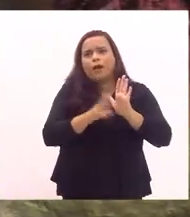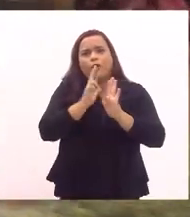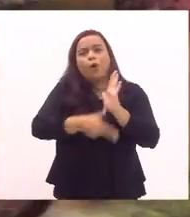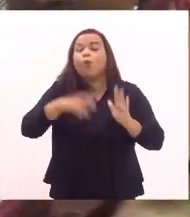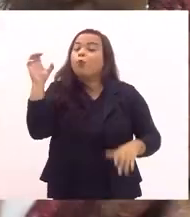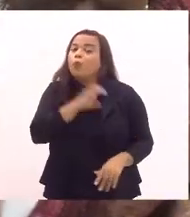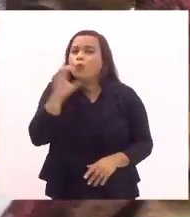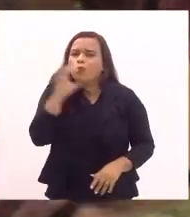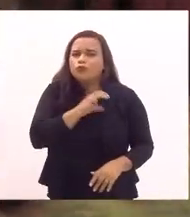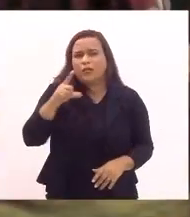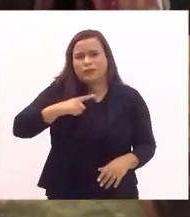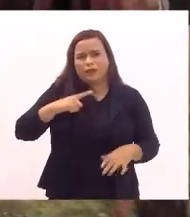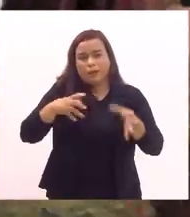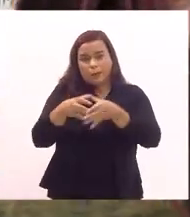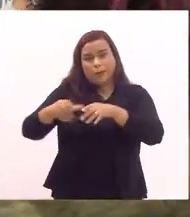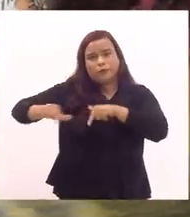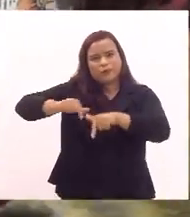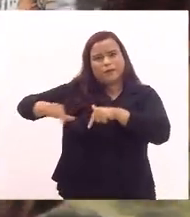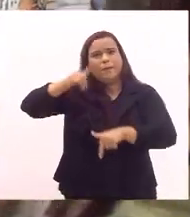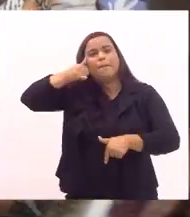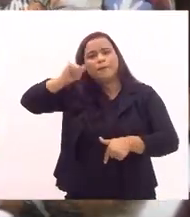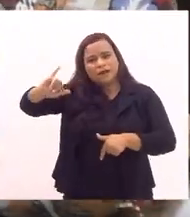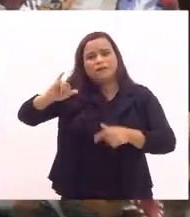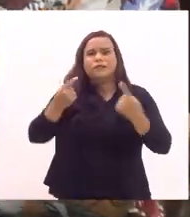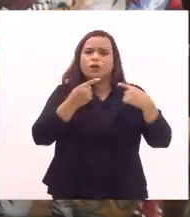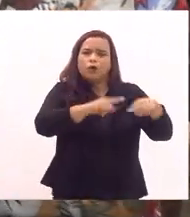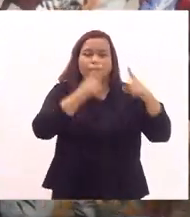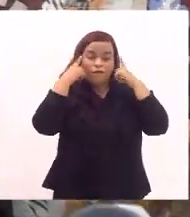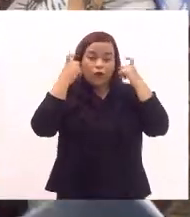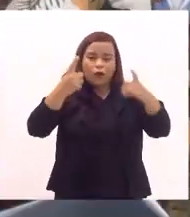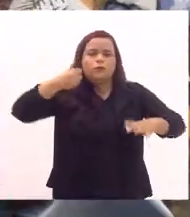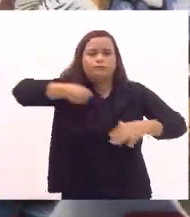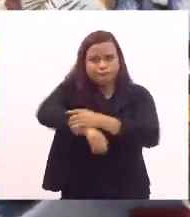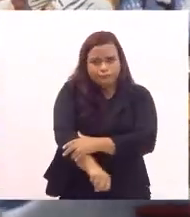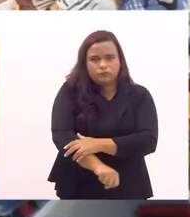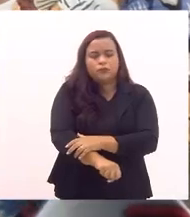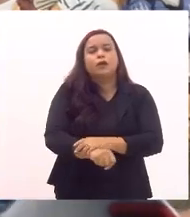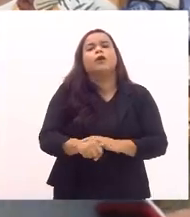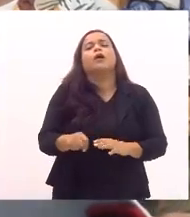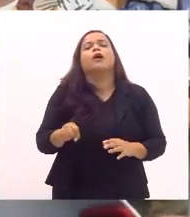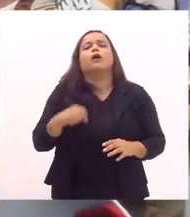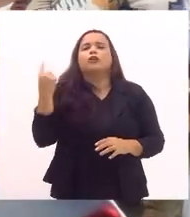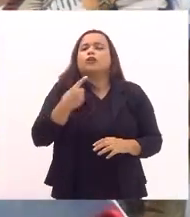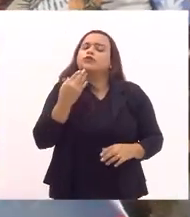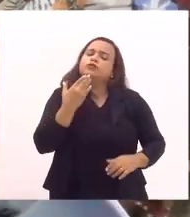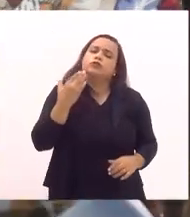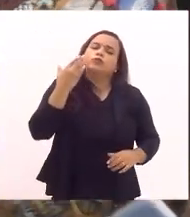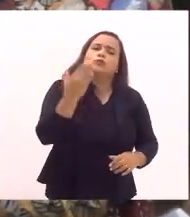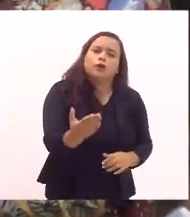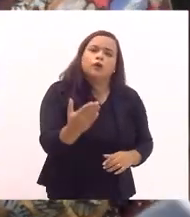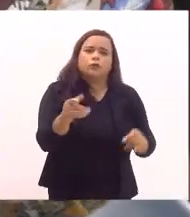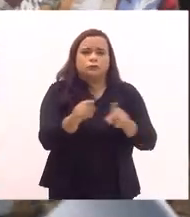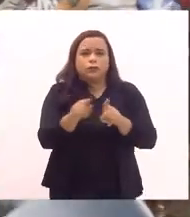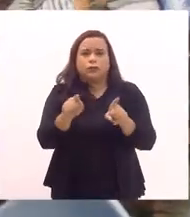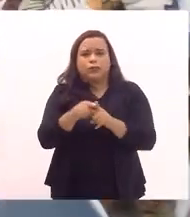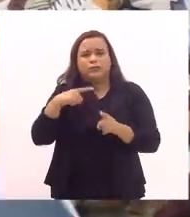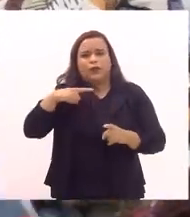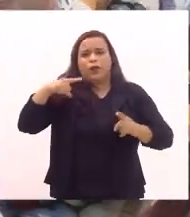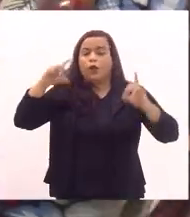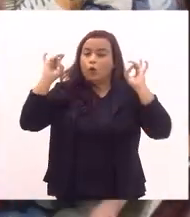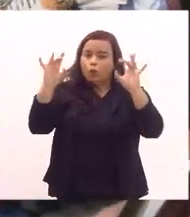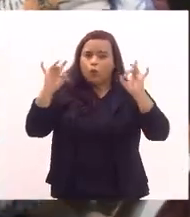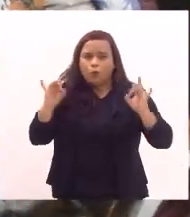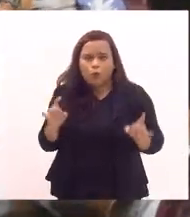de urgência do grupo de trabalho de prevenção e Combate à violência obstétrica que e inclusive que se